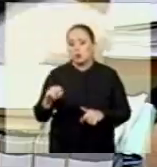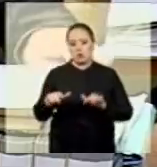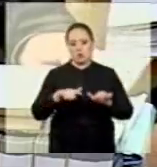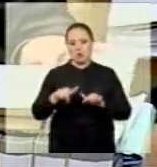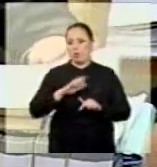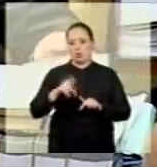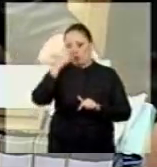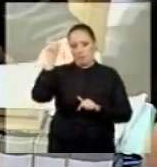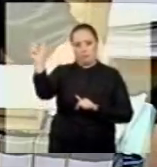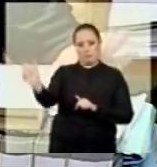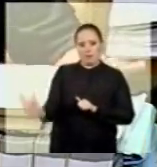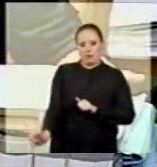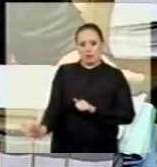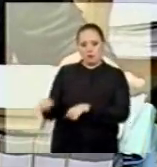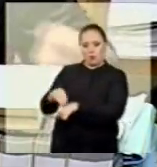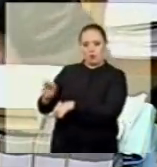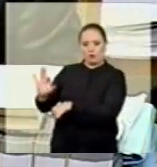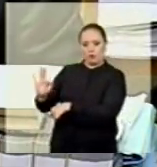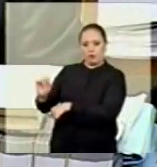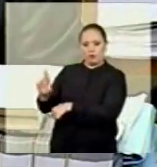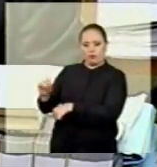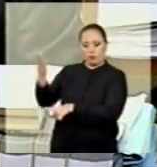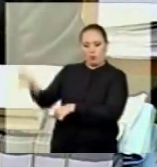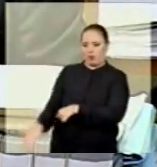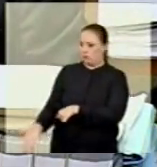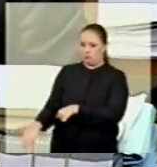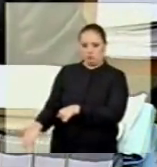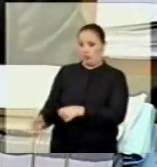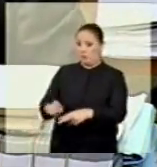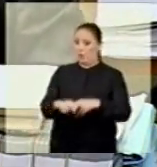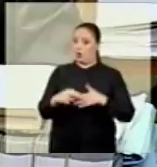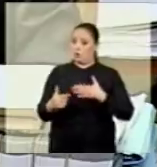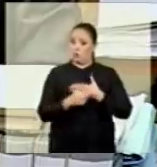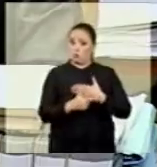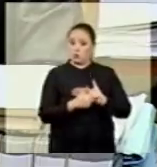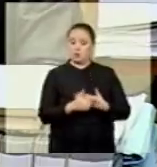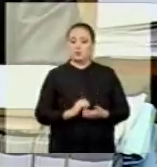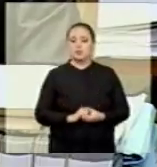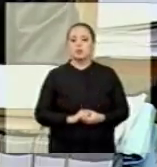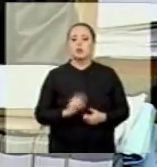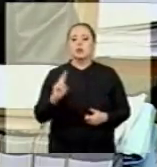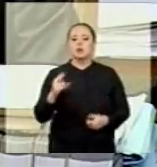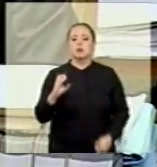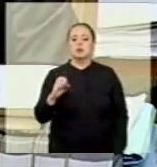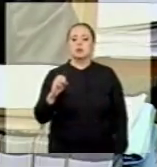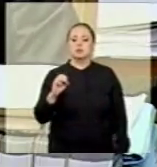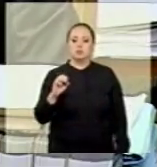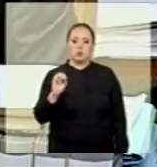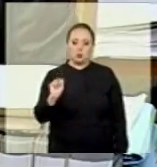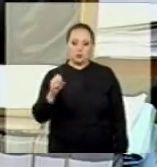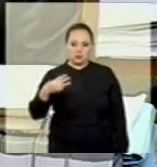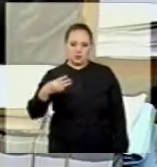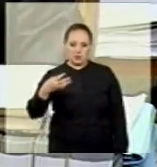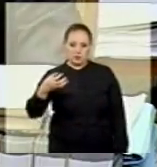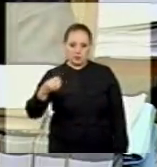ao cidadão que a exerce. No HC 33.440 de São Paulo.